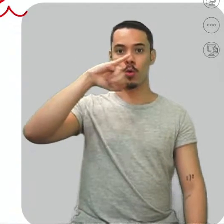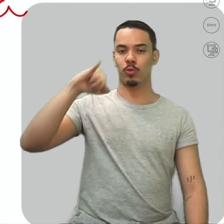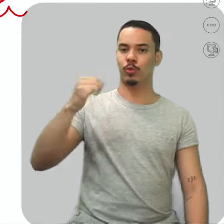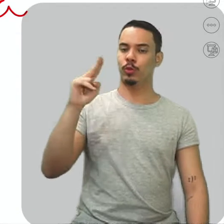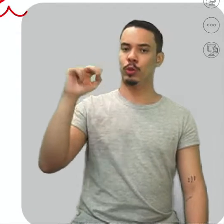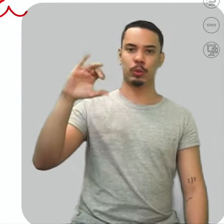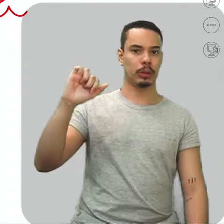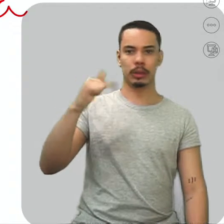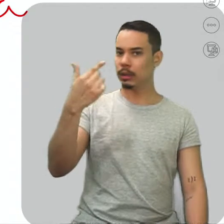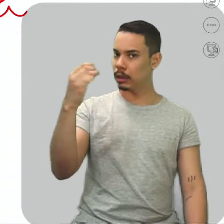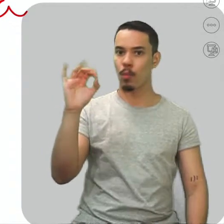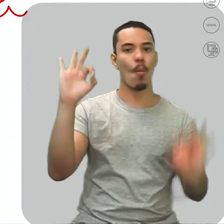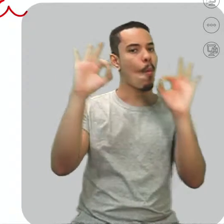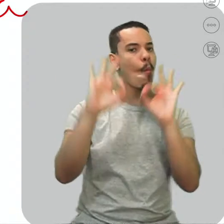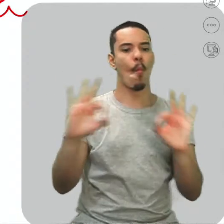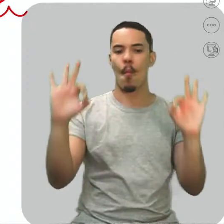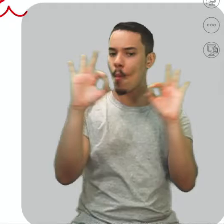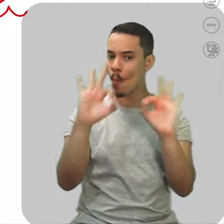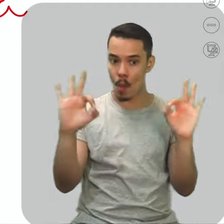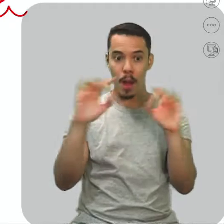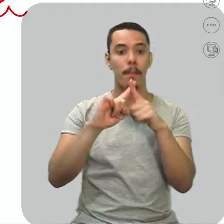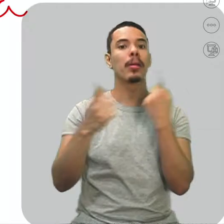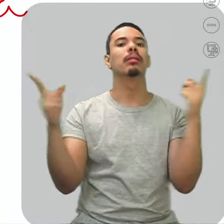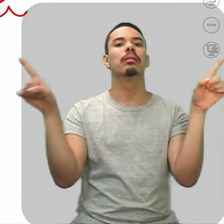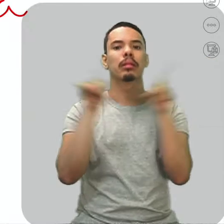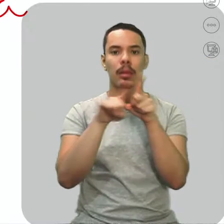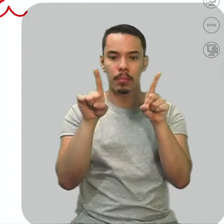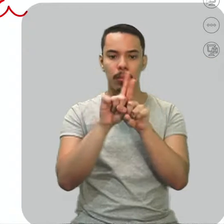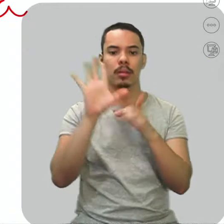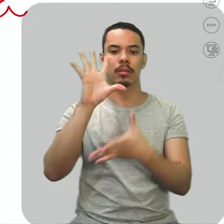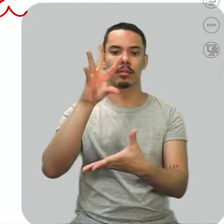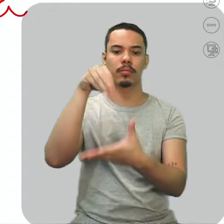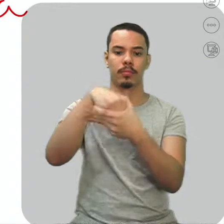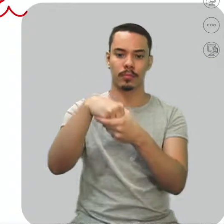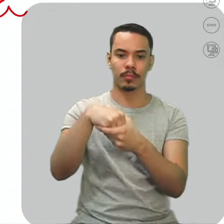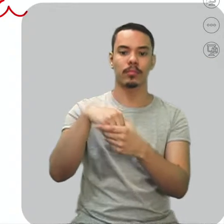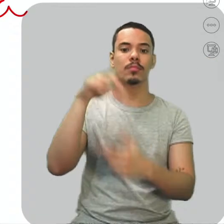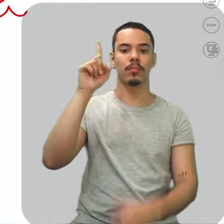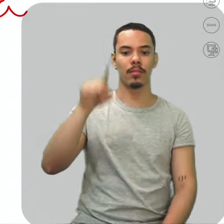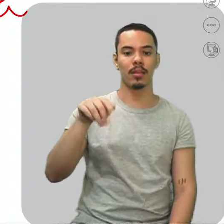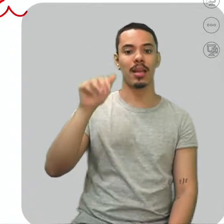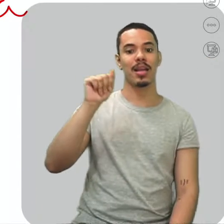composto né o cordão é somente ela vai ser classificada como a